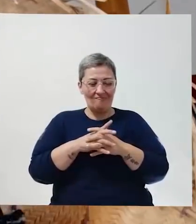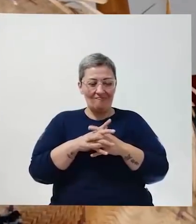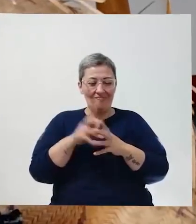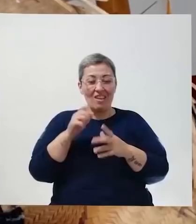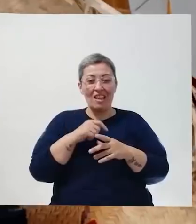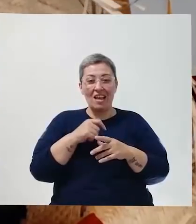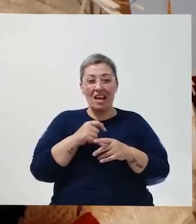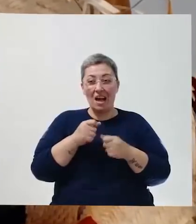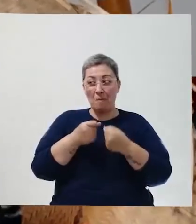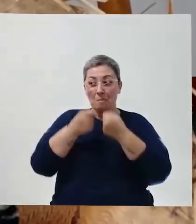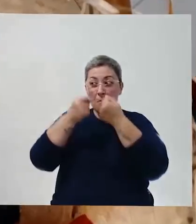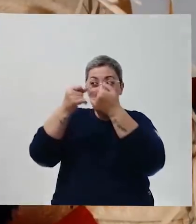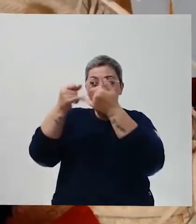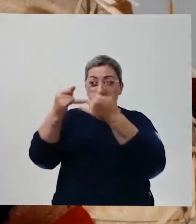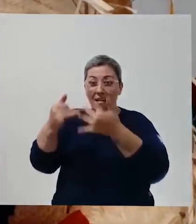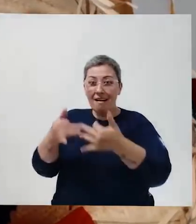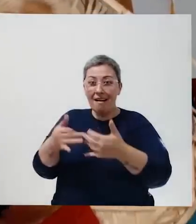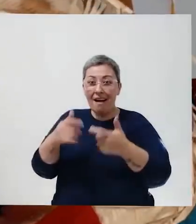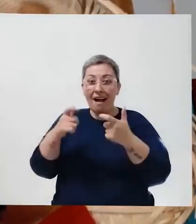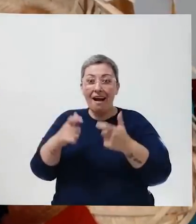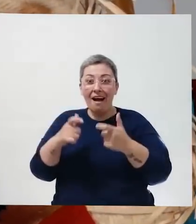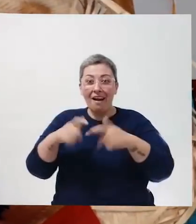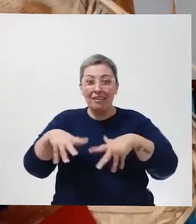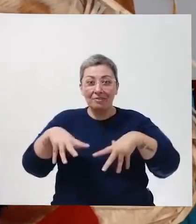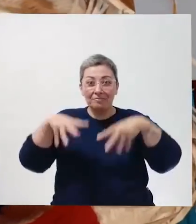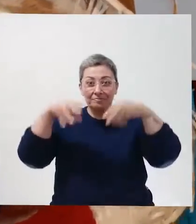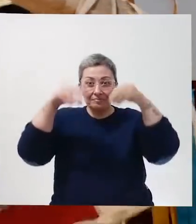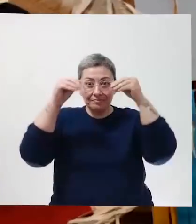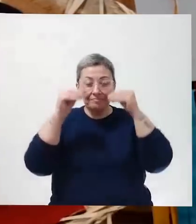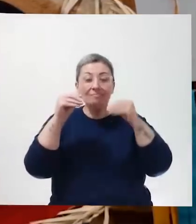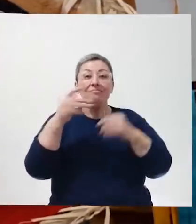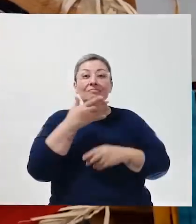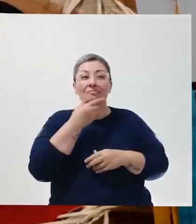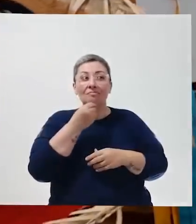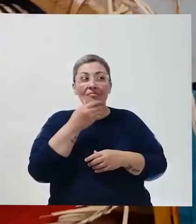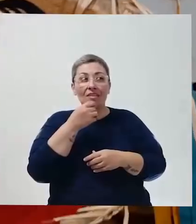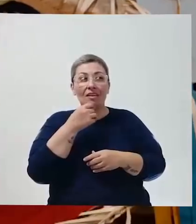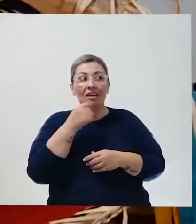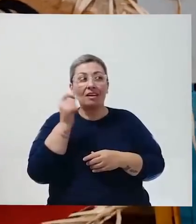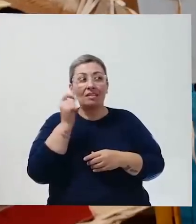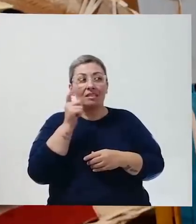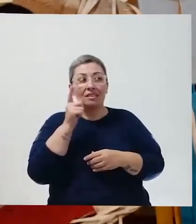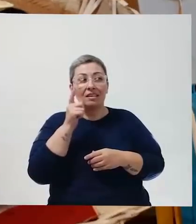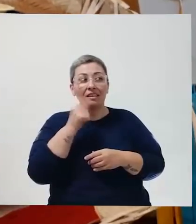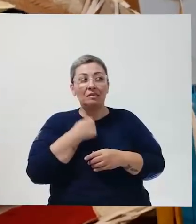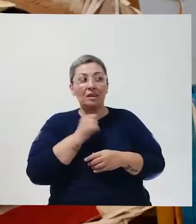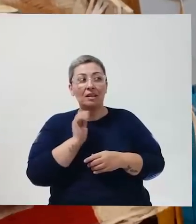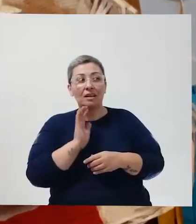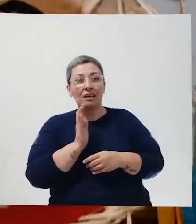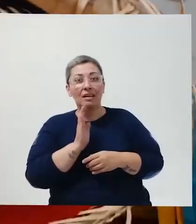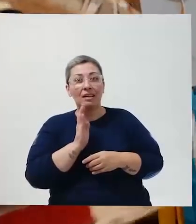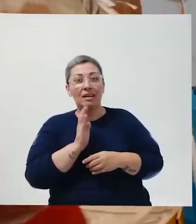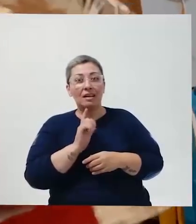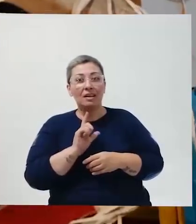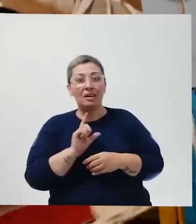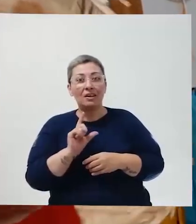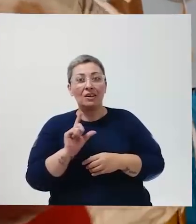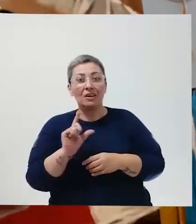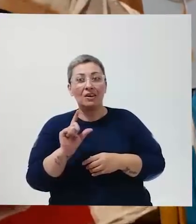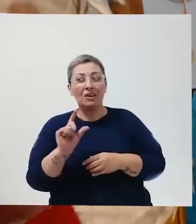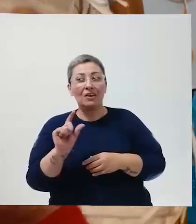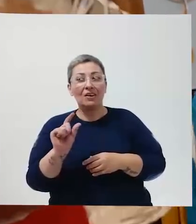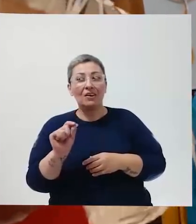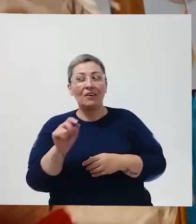E Pedro contou onde ficava o palácio. O homem se despediu de Pedro e